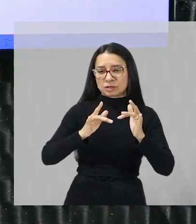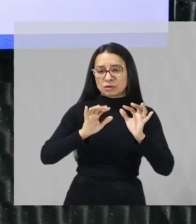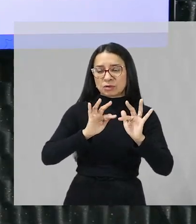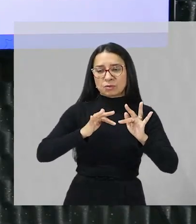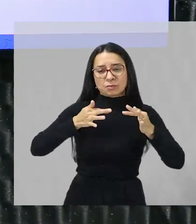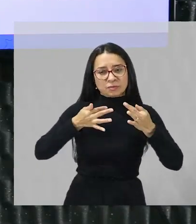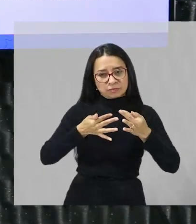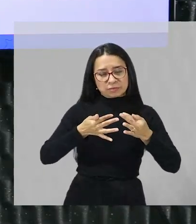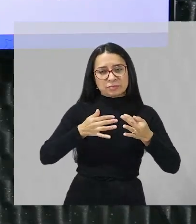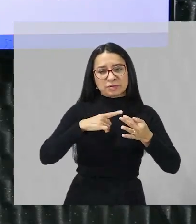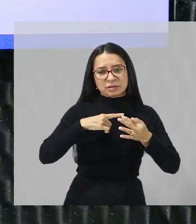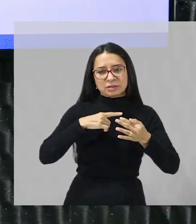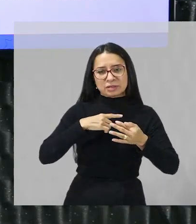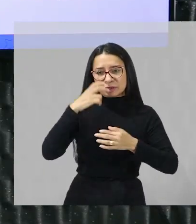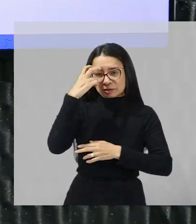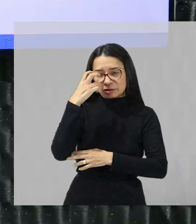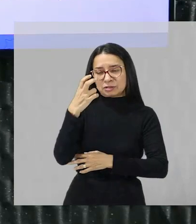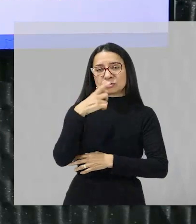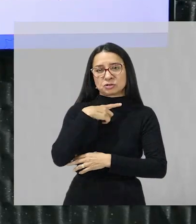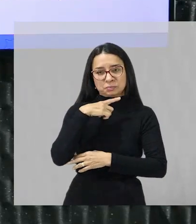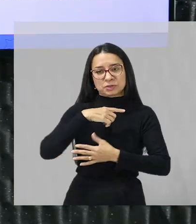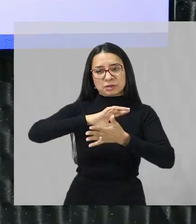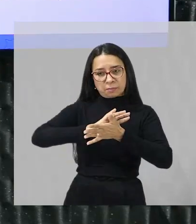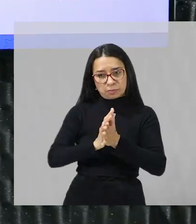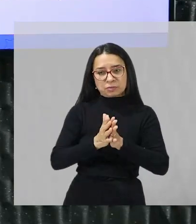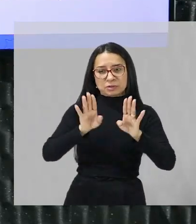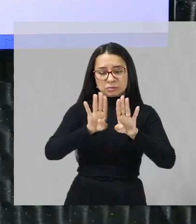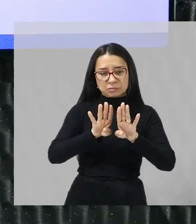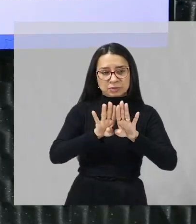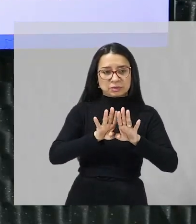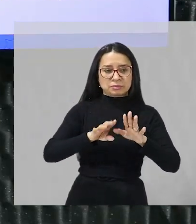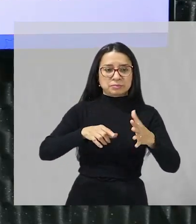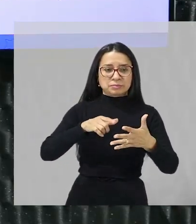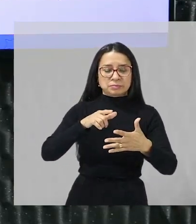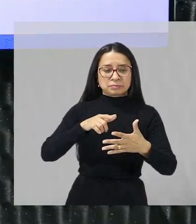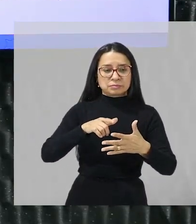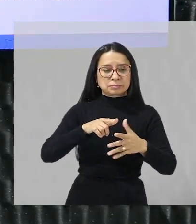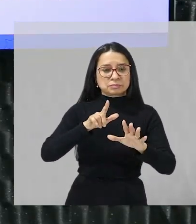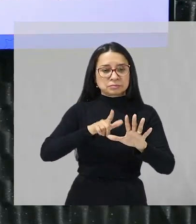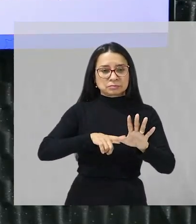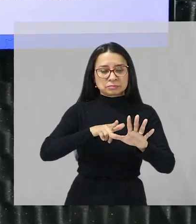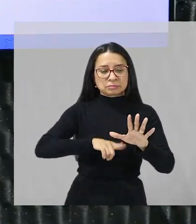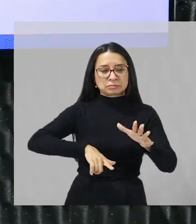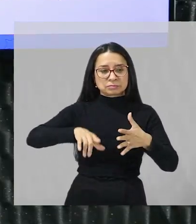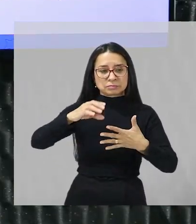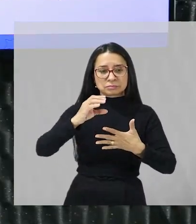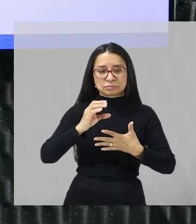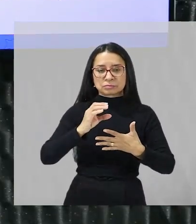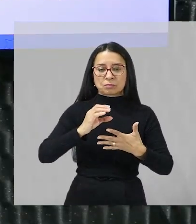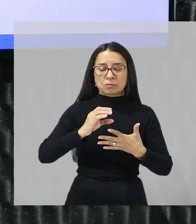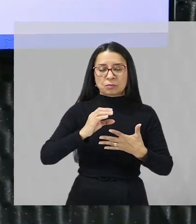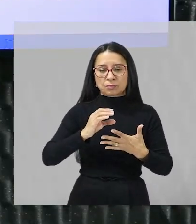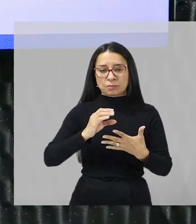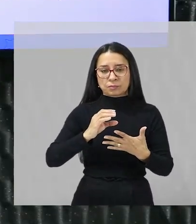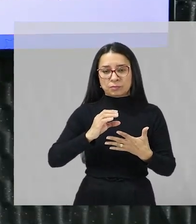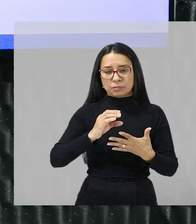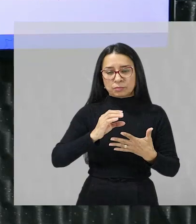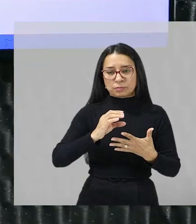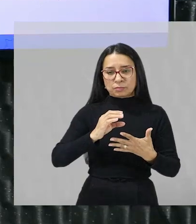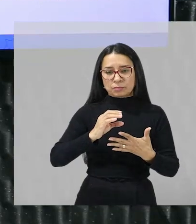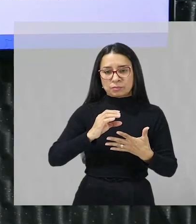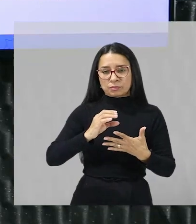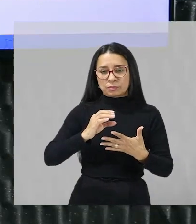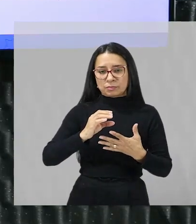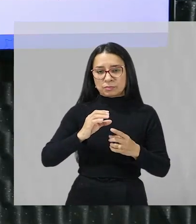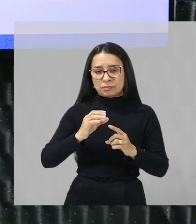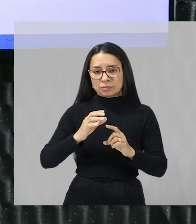e socializado desde a infância pelas instituições das quais participamos. A família, a escola, a igreja, elas